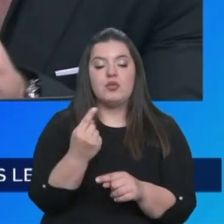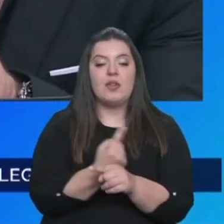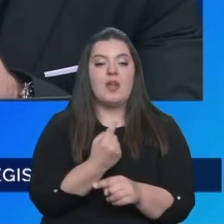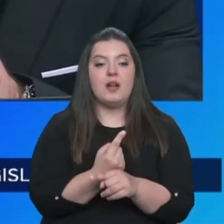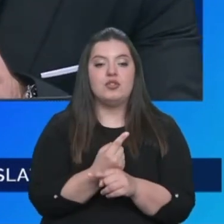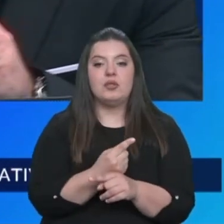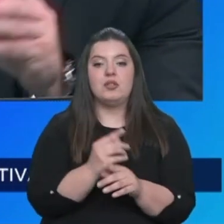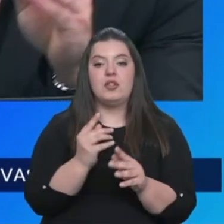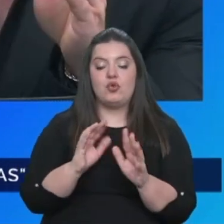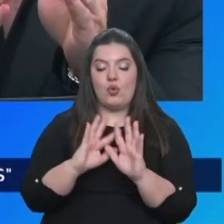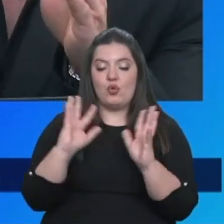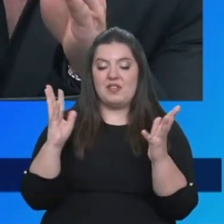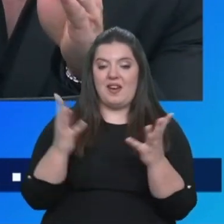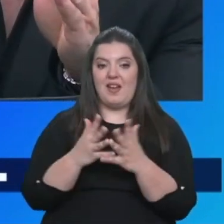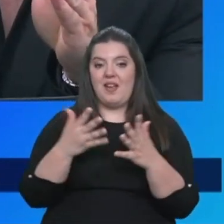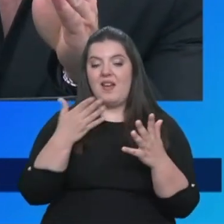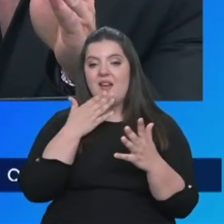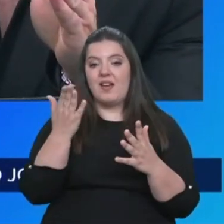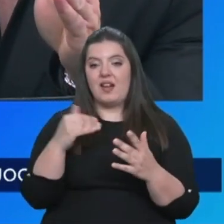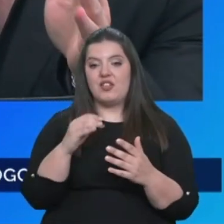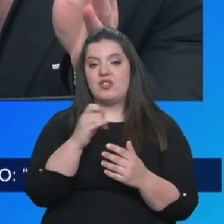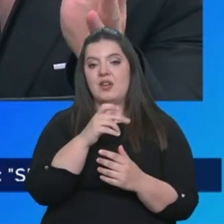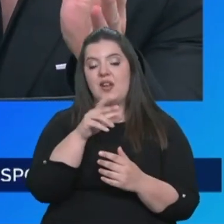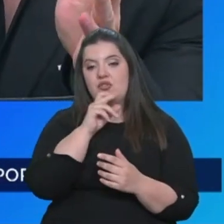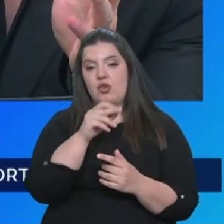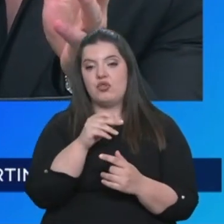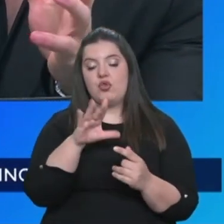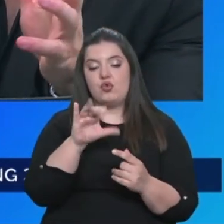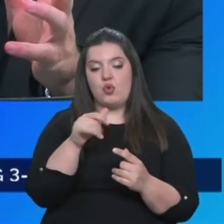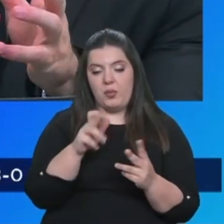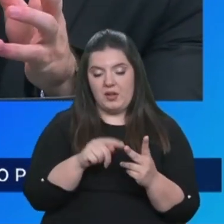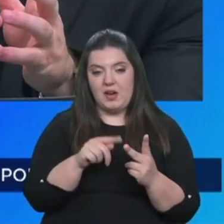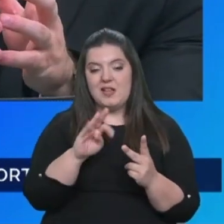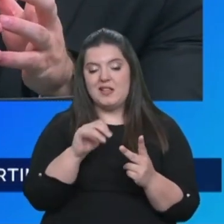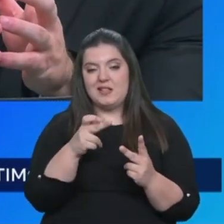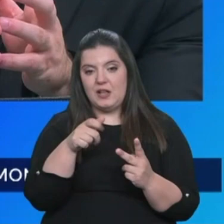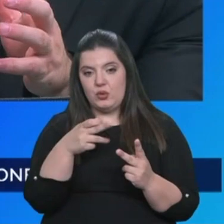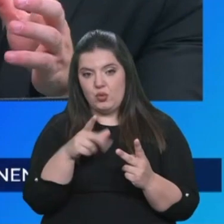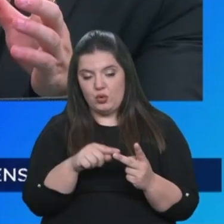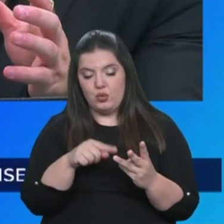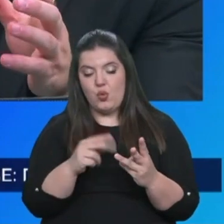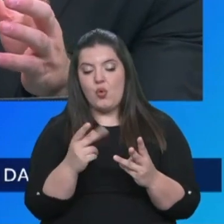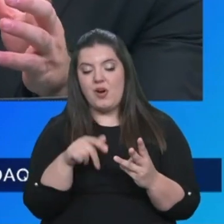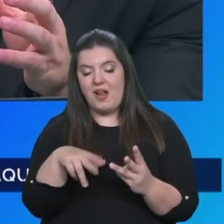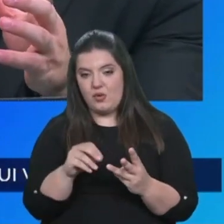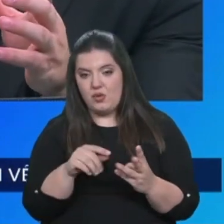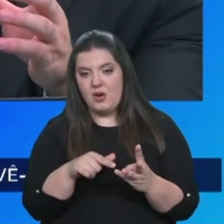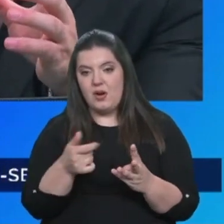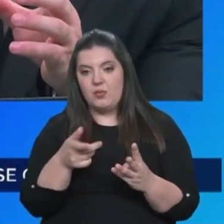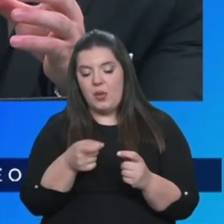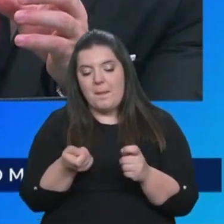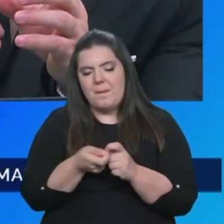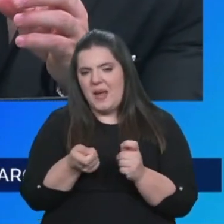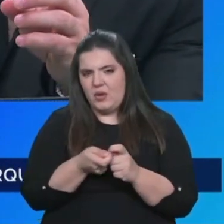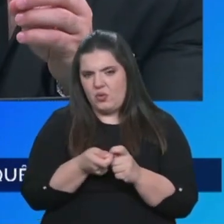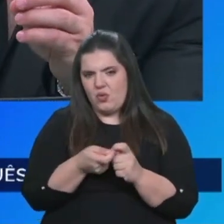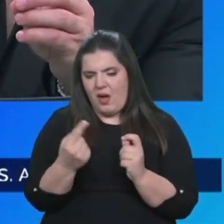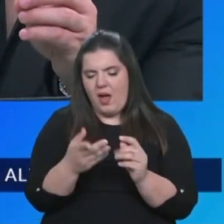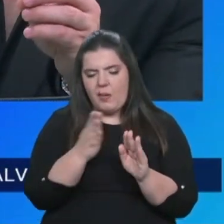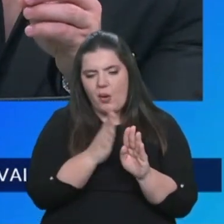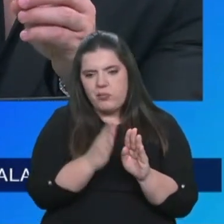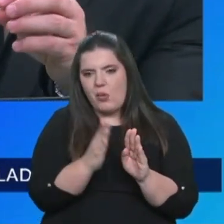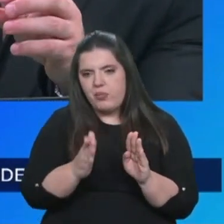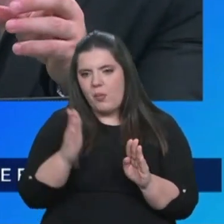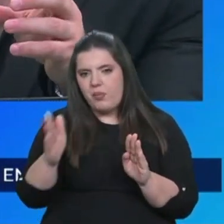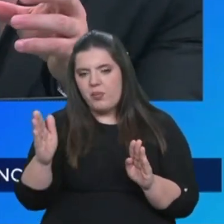os gigantes gasosos, Júpiter, Saturno, Urano e Neptuno, estavam todos mais próximos entre si. O que aconteceu foi que todos